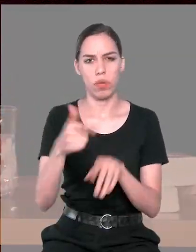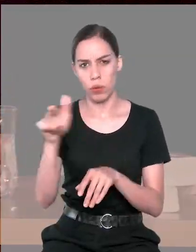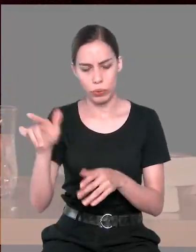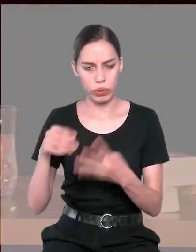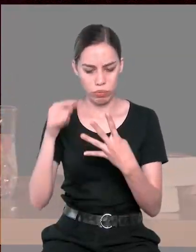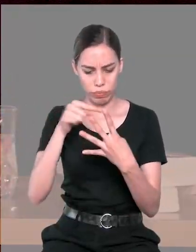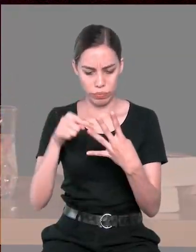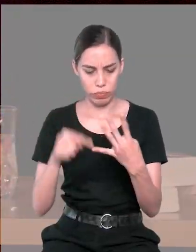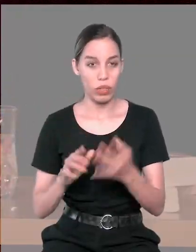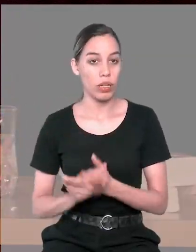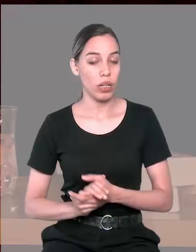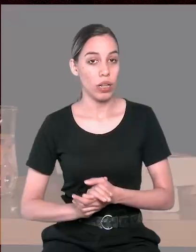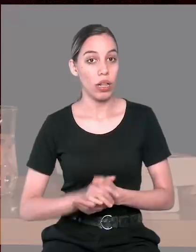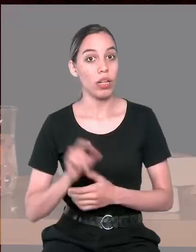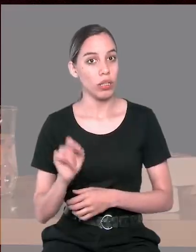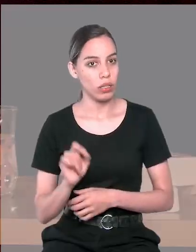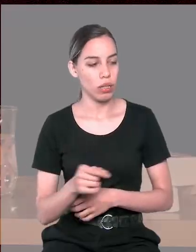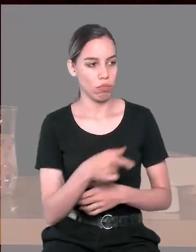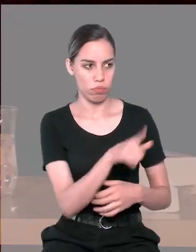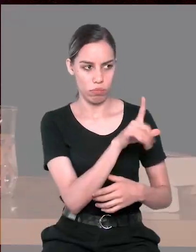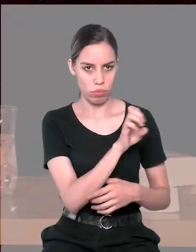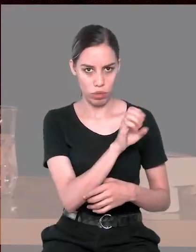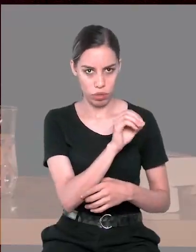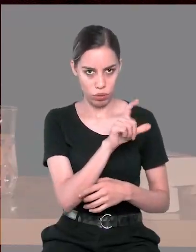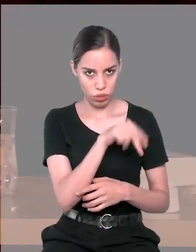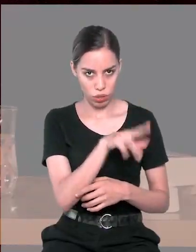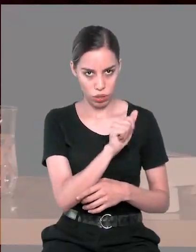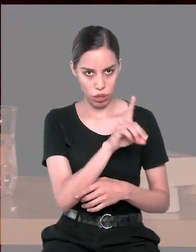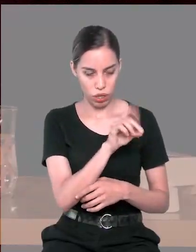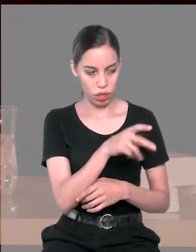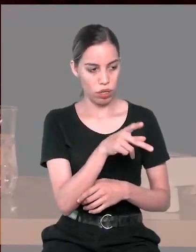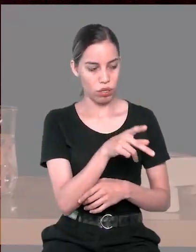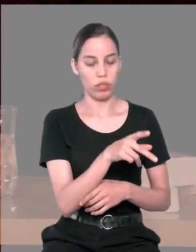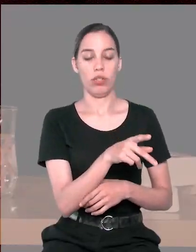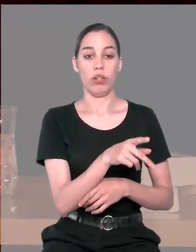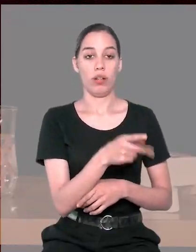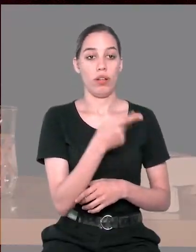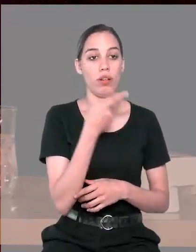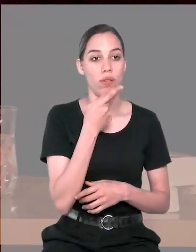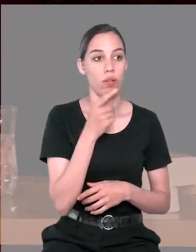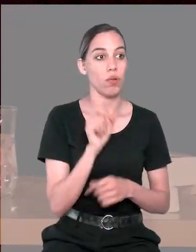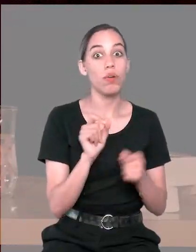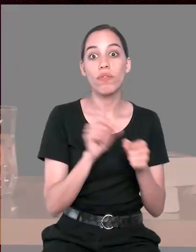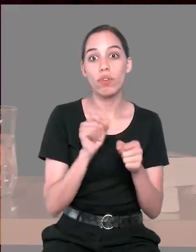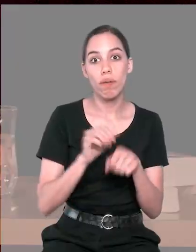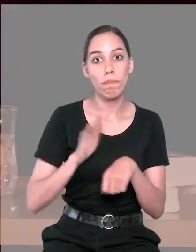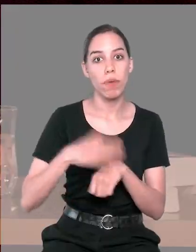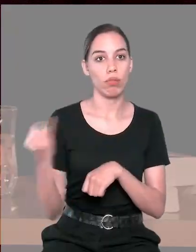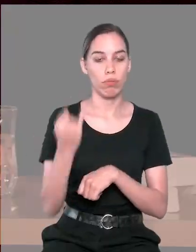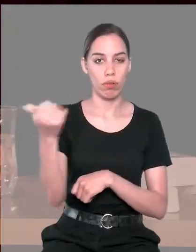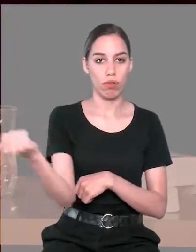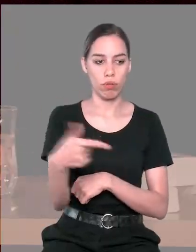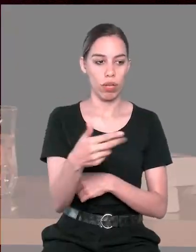mostra que o projeto é mais importante do que a obra. Que o fazer é mais importante do que a